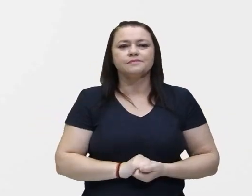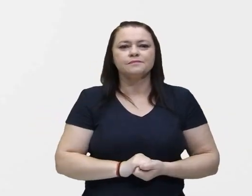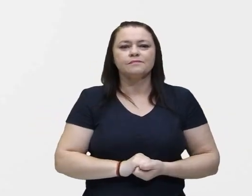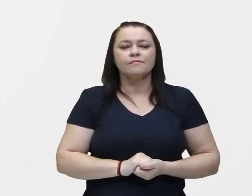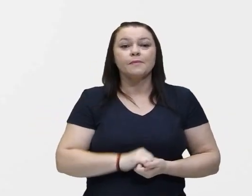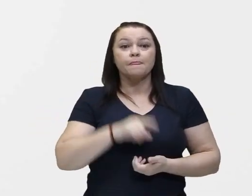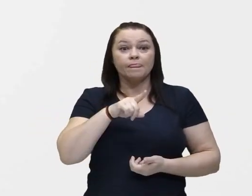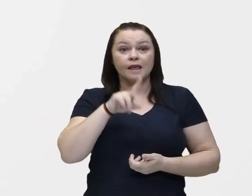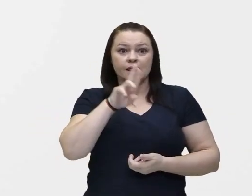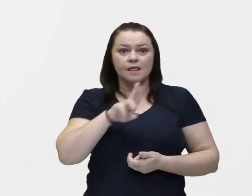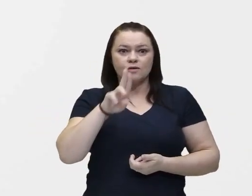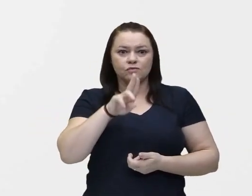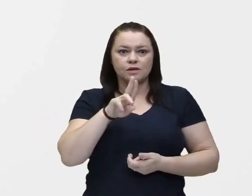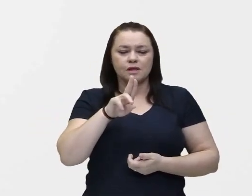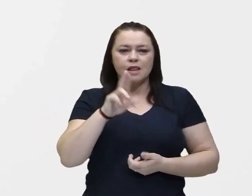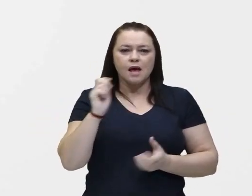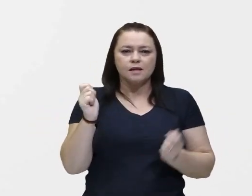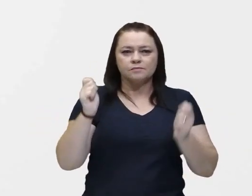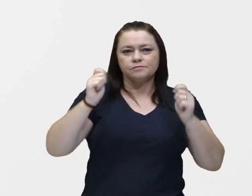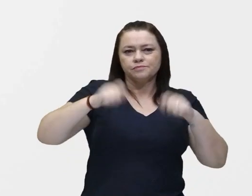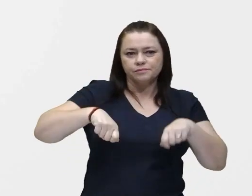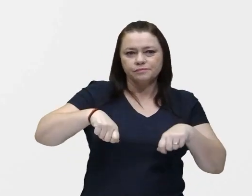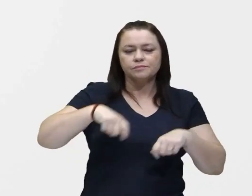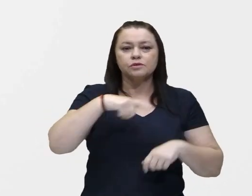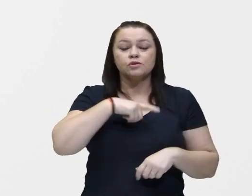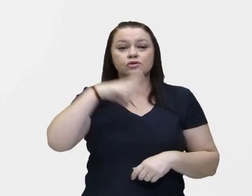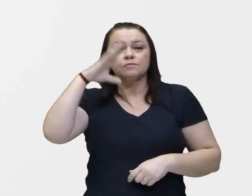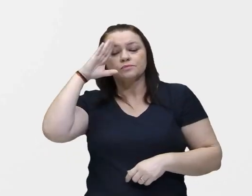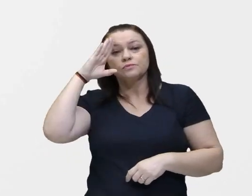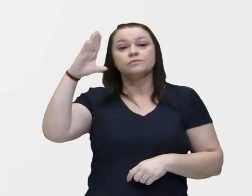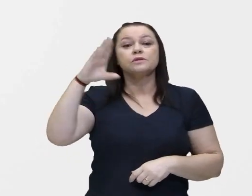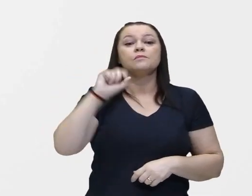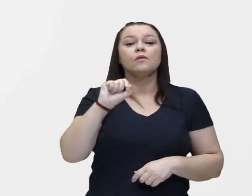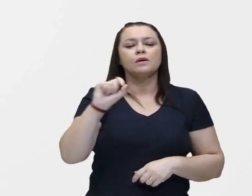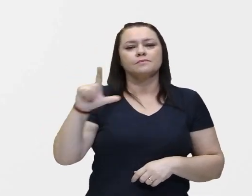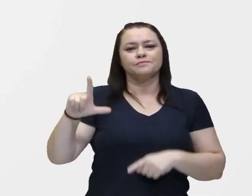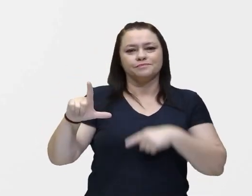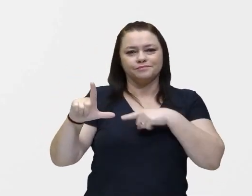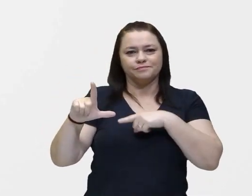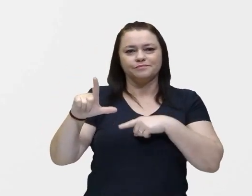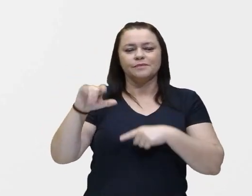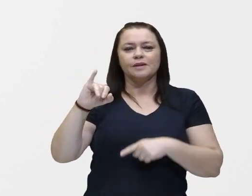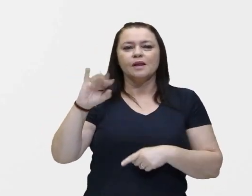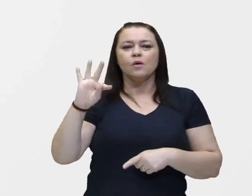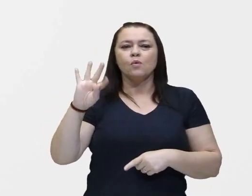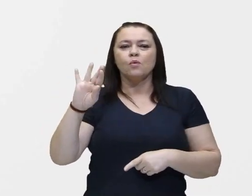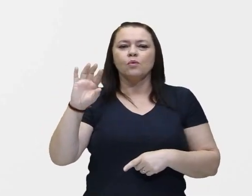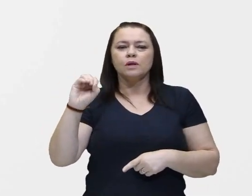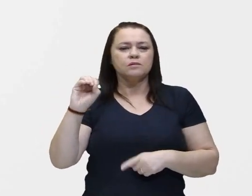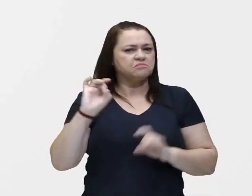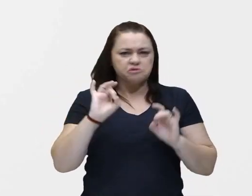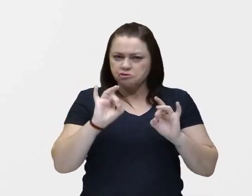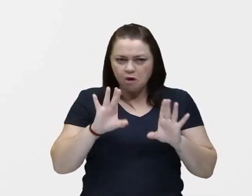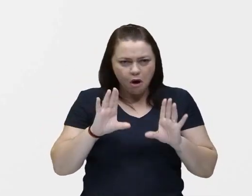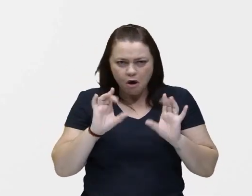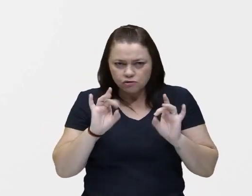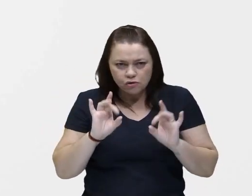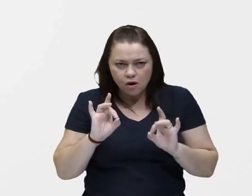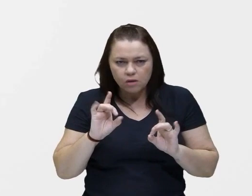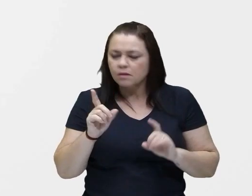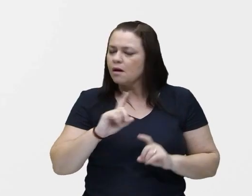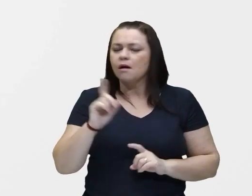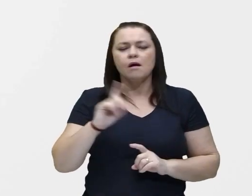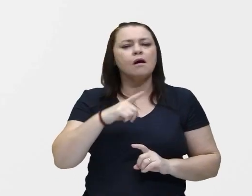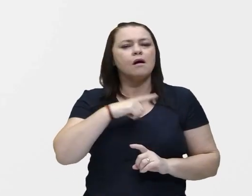nas unidades de capacidade nós temos como unidade principal quem? O litro. Muito bem. Mas só existe o litro, professor? Não. Nós temos o